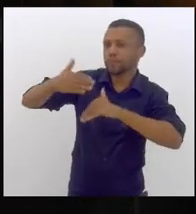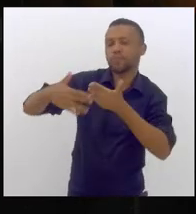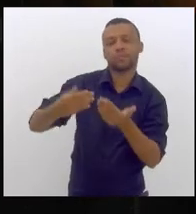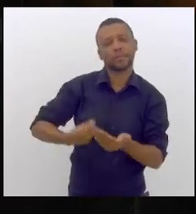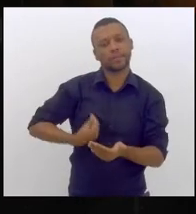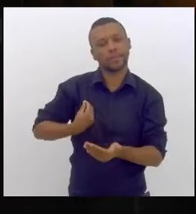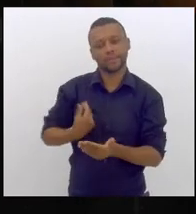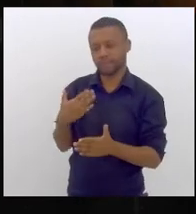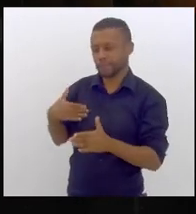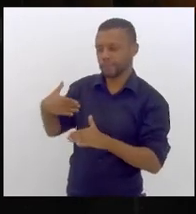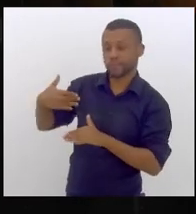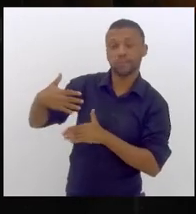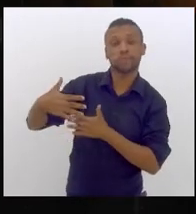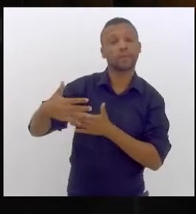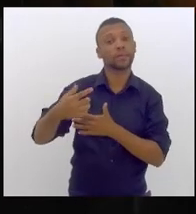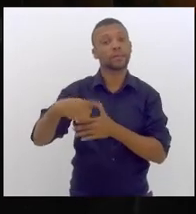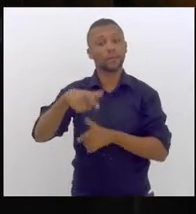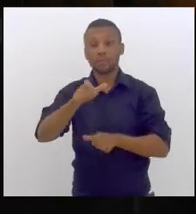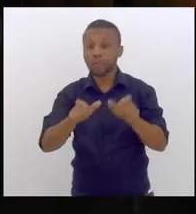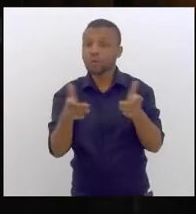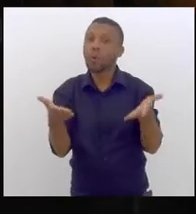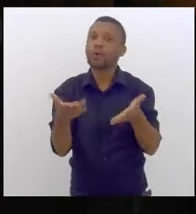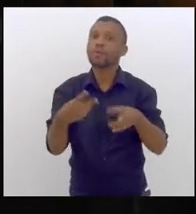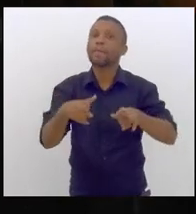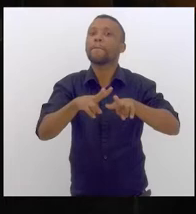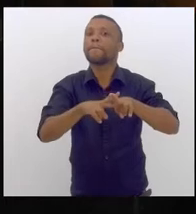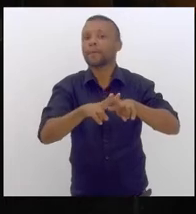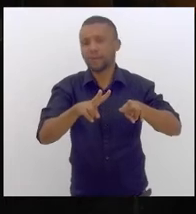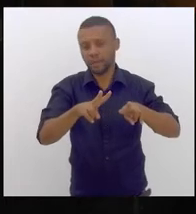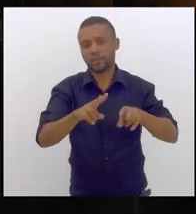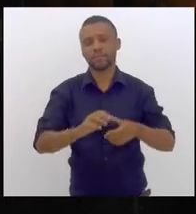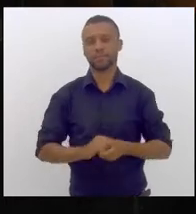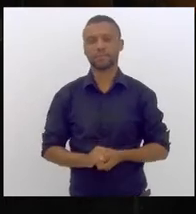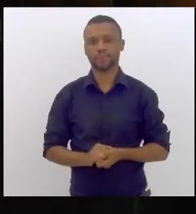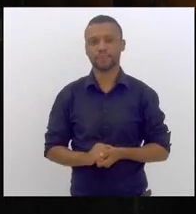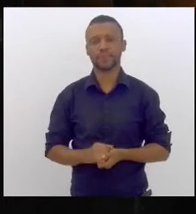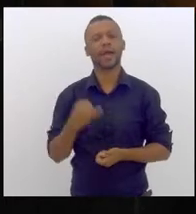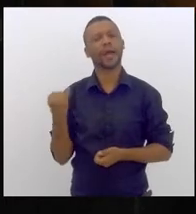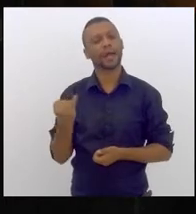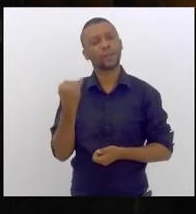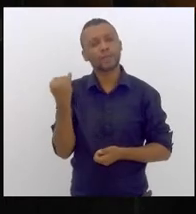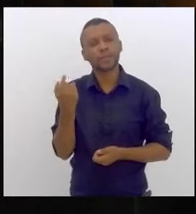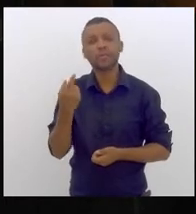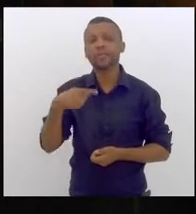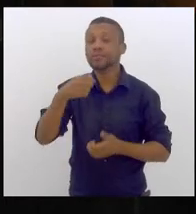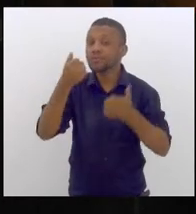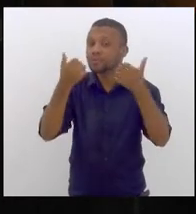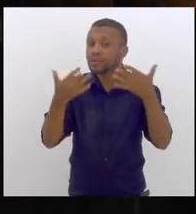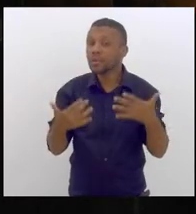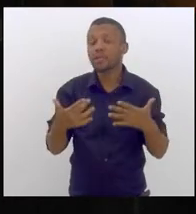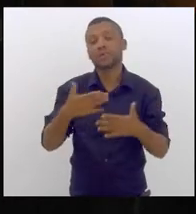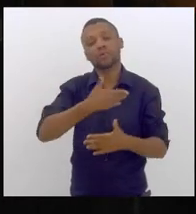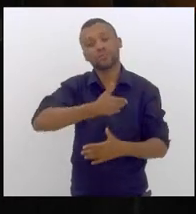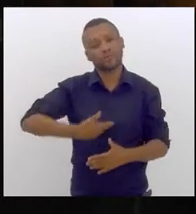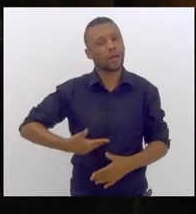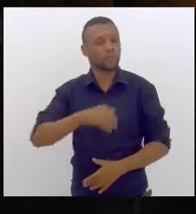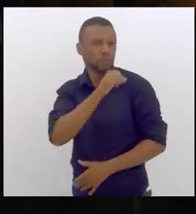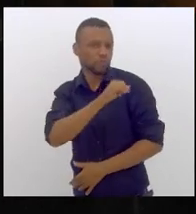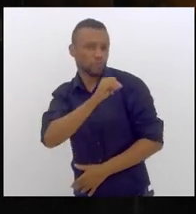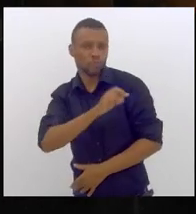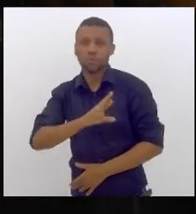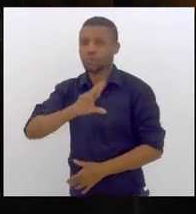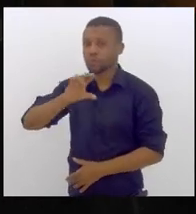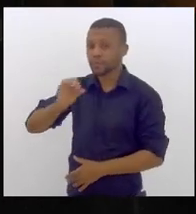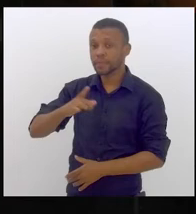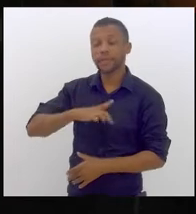vida das pessoas que estão hoje em privação de liberdade. É importante dizer que o Estado do Rio de Janeiro tem cerca